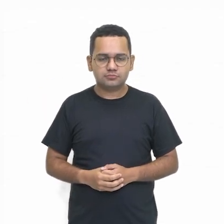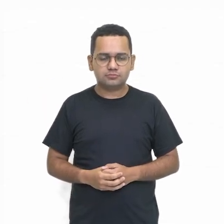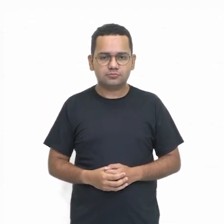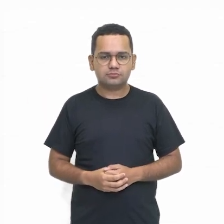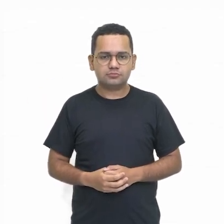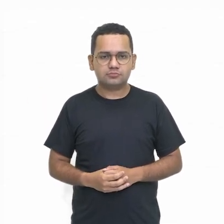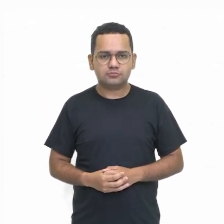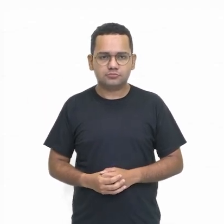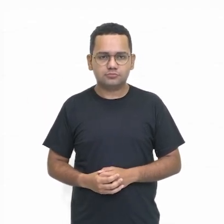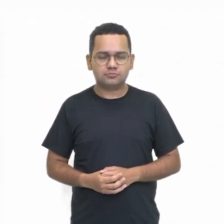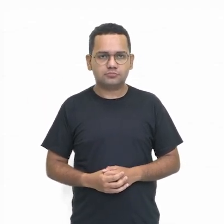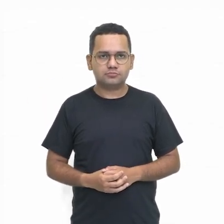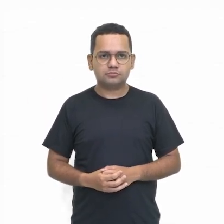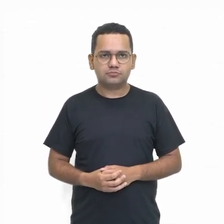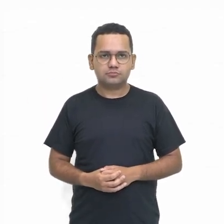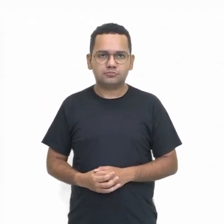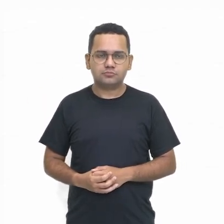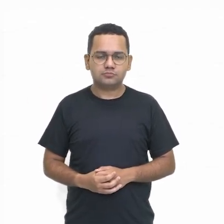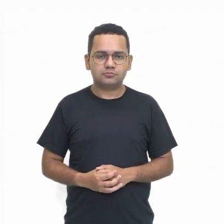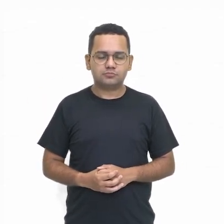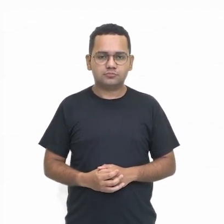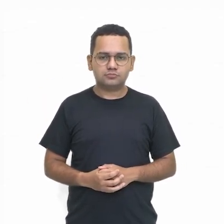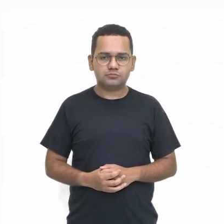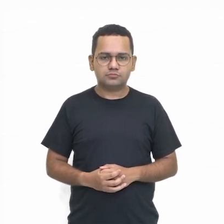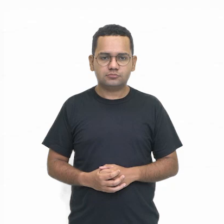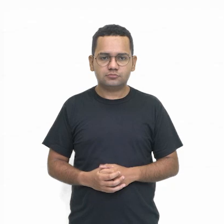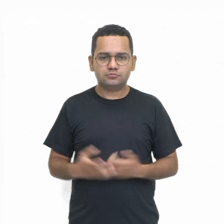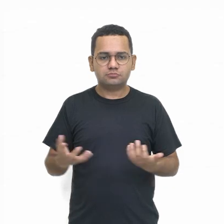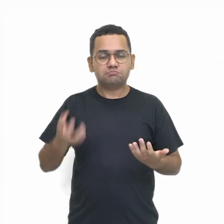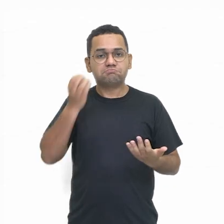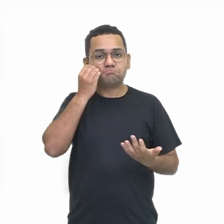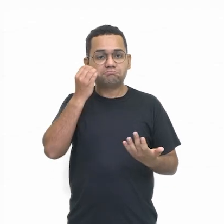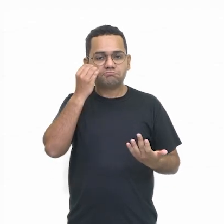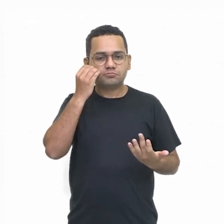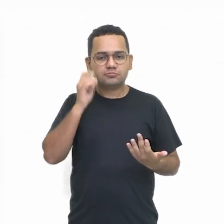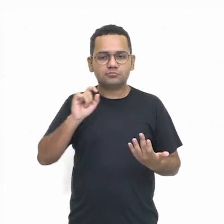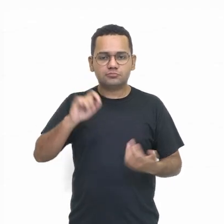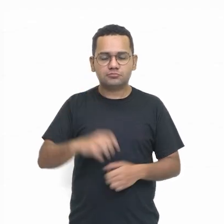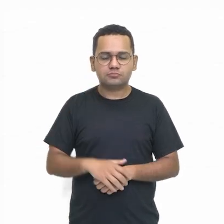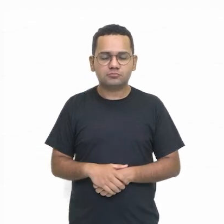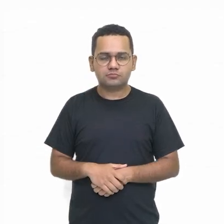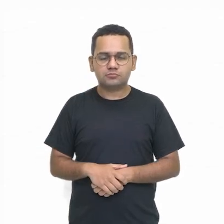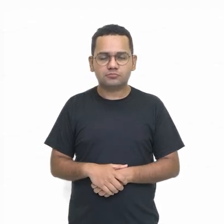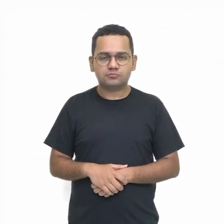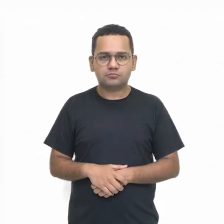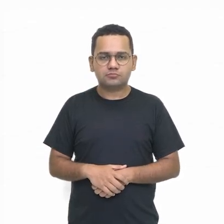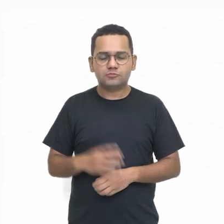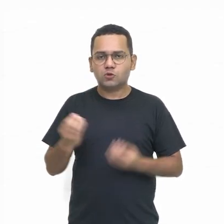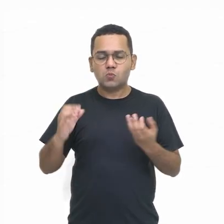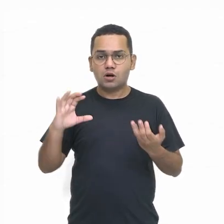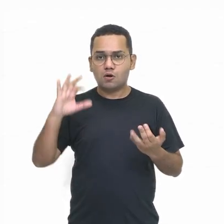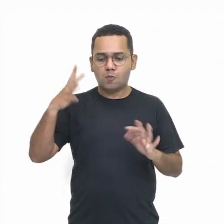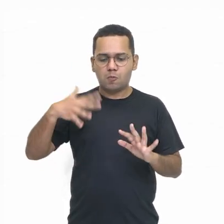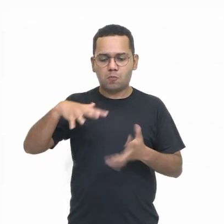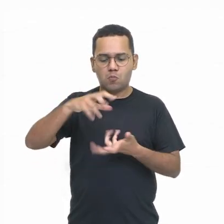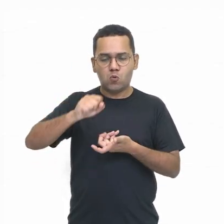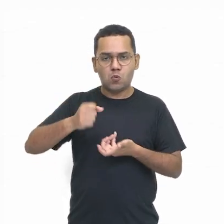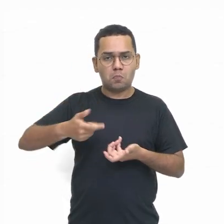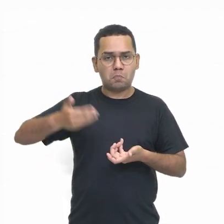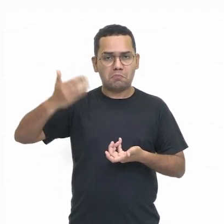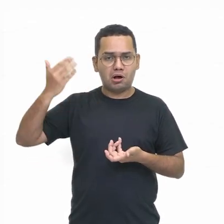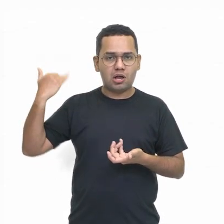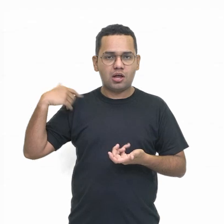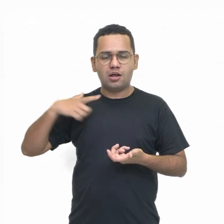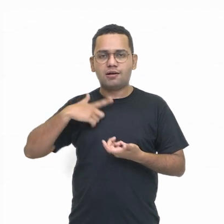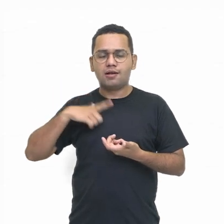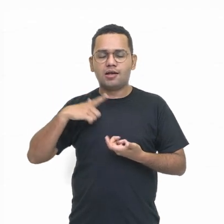esse experimento que eles simularam aí as condições da Terra primitiva e também colocaram